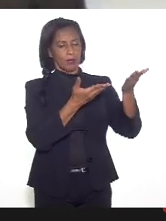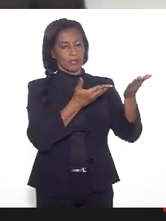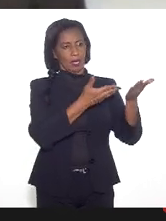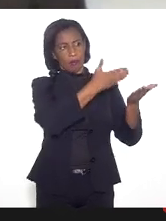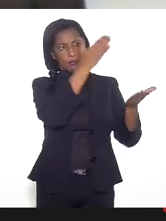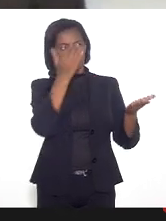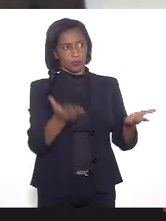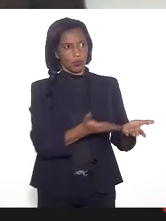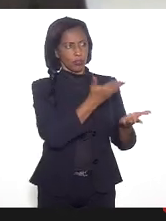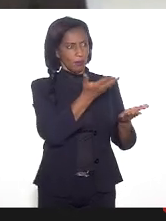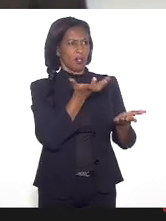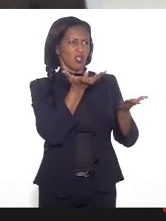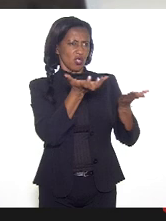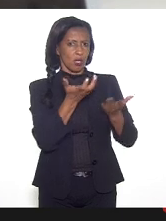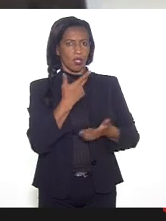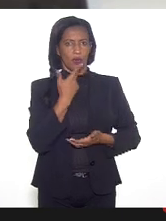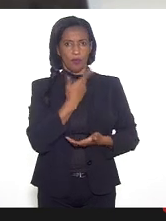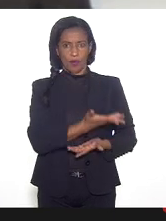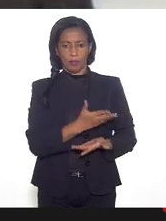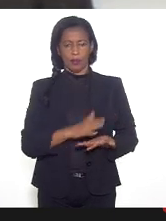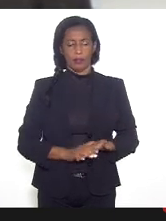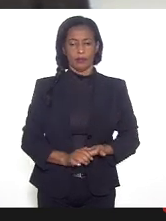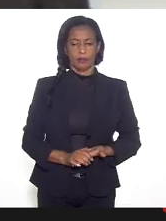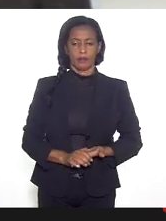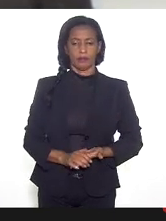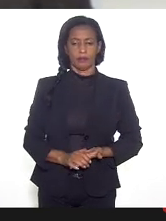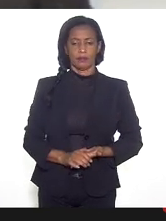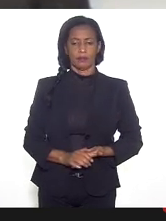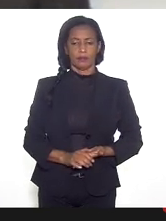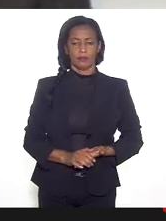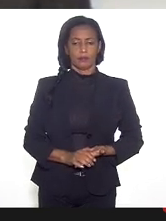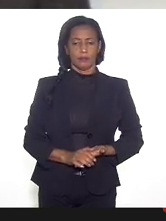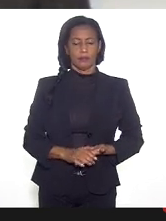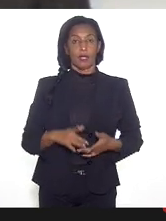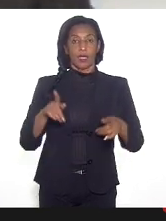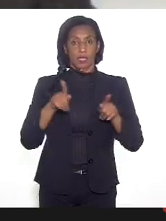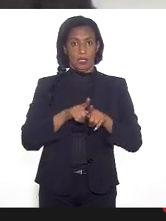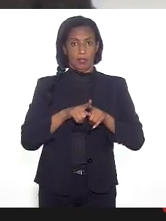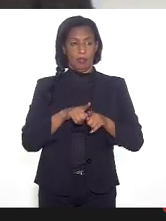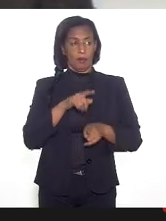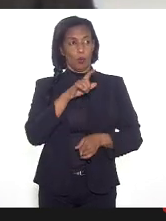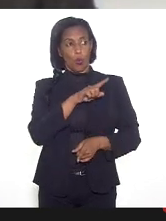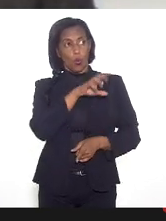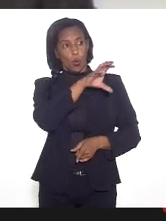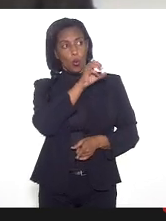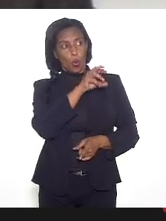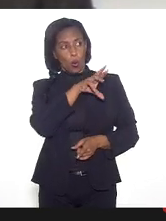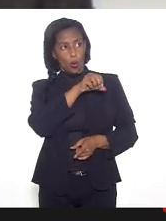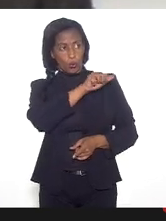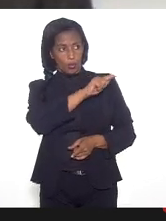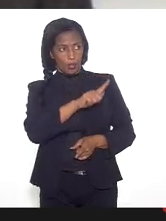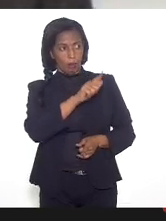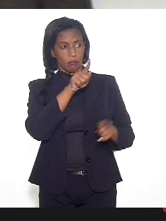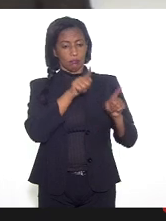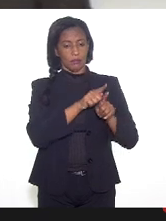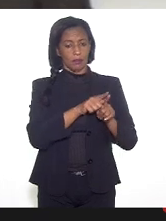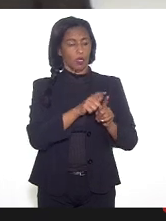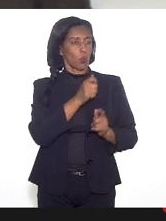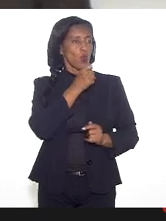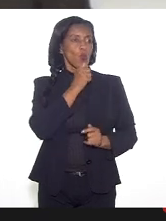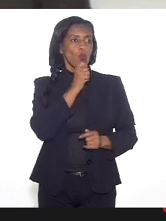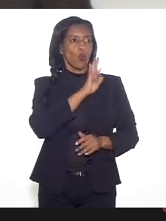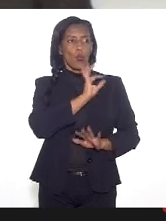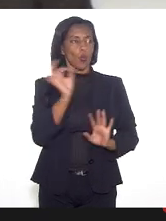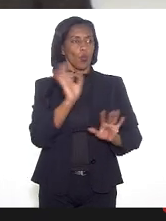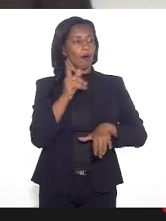demais que queiram ainda fazer uso da palavra, e para o próprio Coronel Polito, eu peço ao Coronel Polito também que não tivemos agora